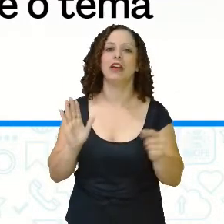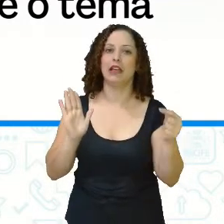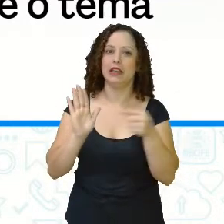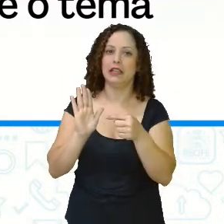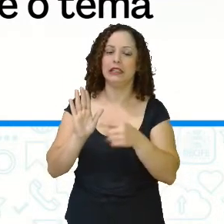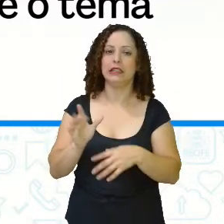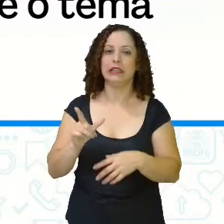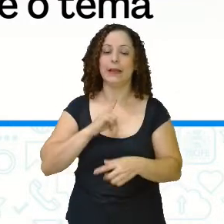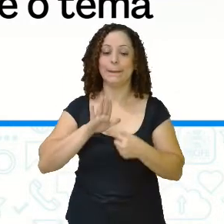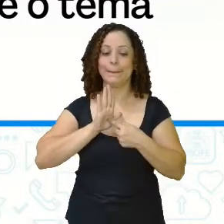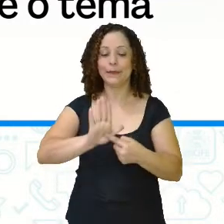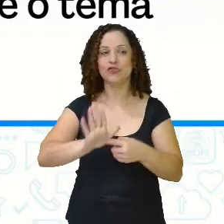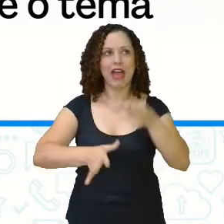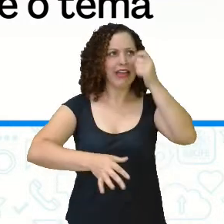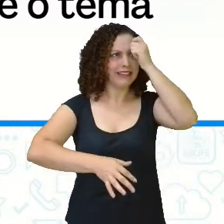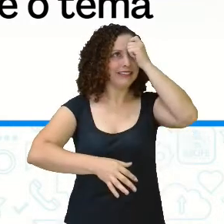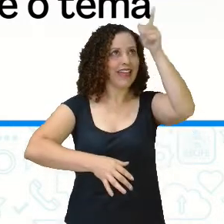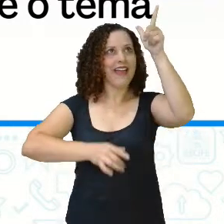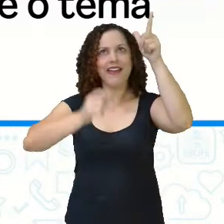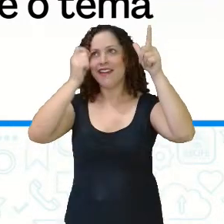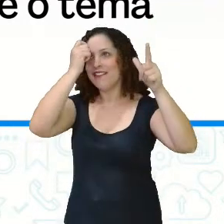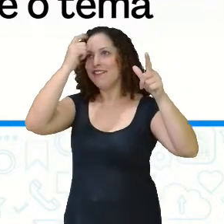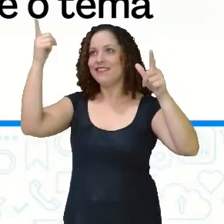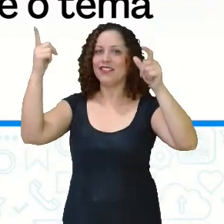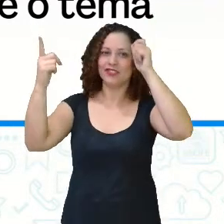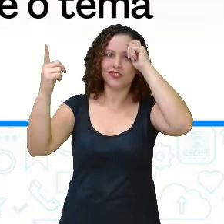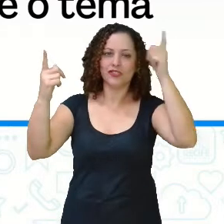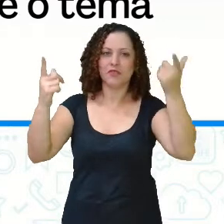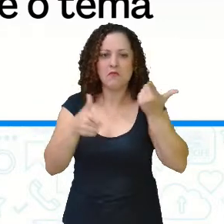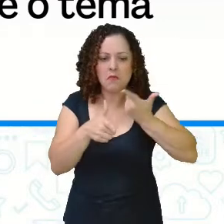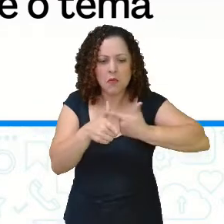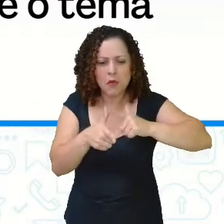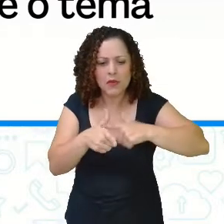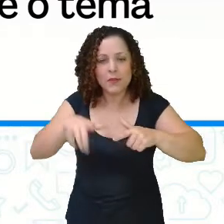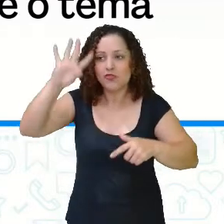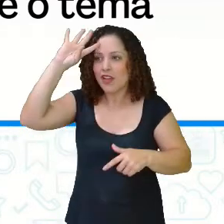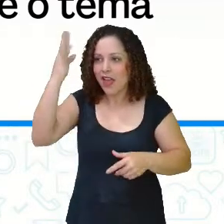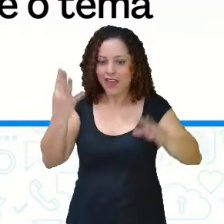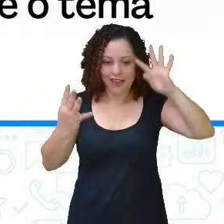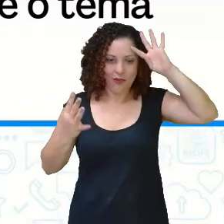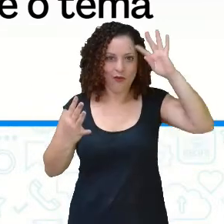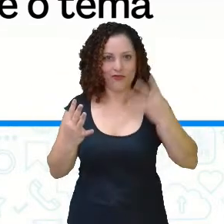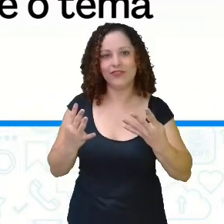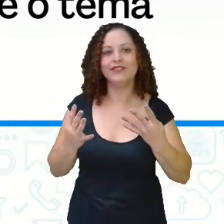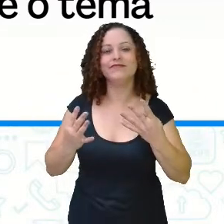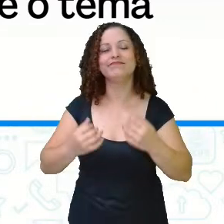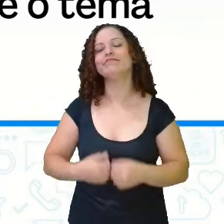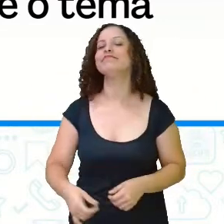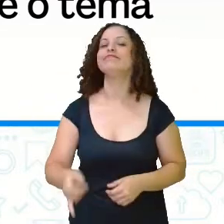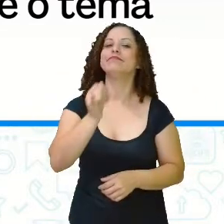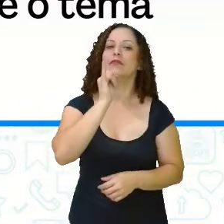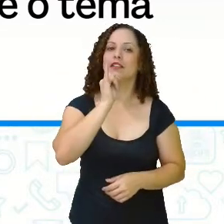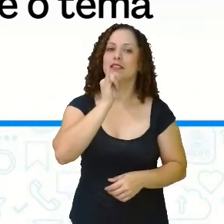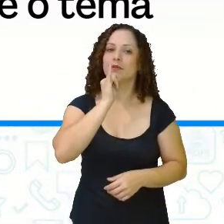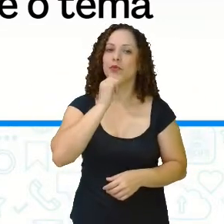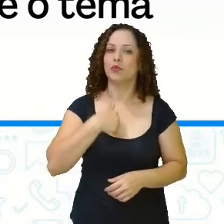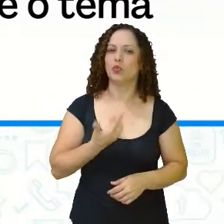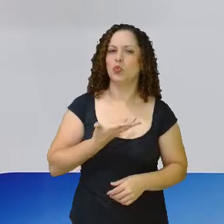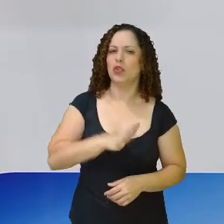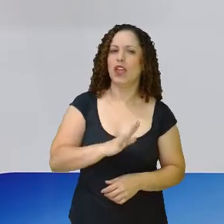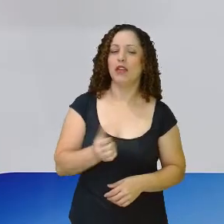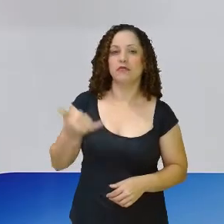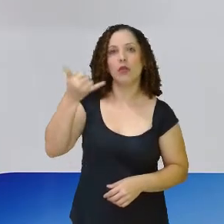de ideias para solucionar os problemas sobre o tema proposto. Por exemplo, se eu não quiser que o celular